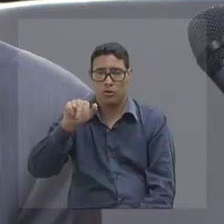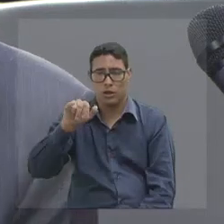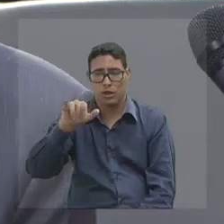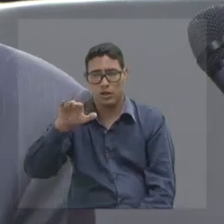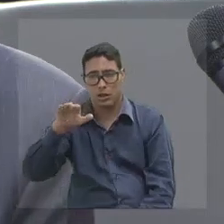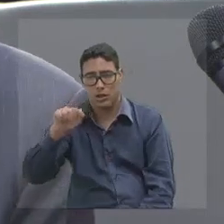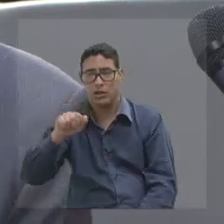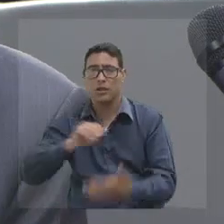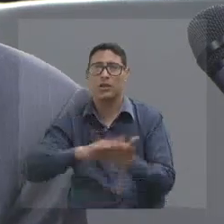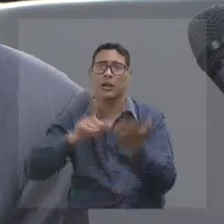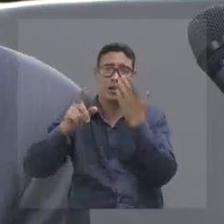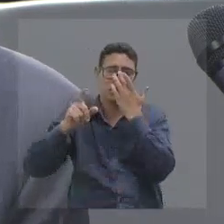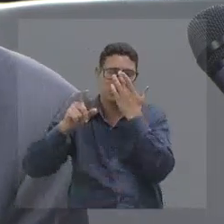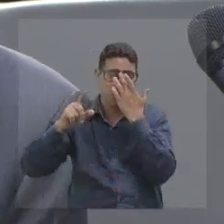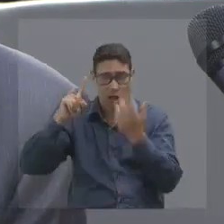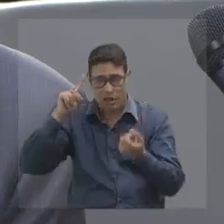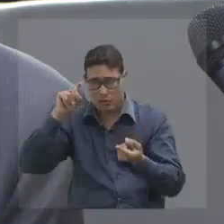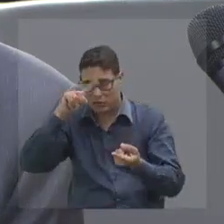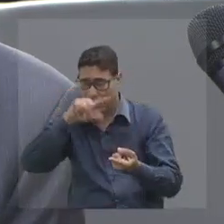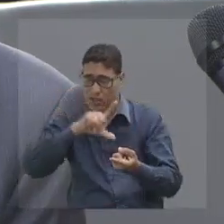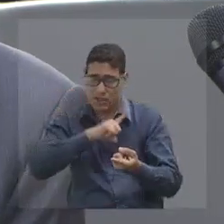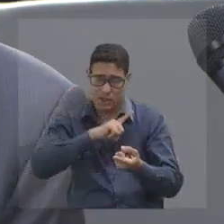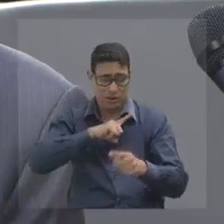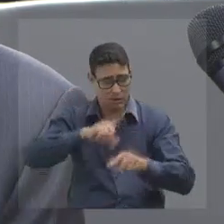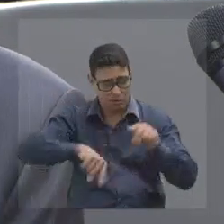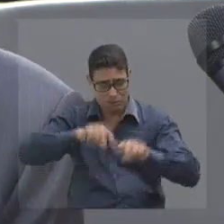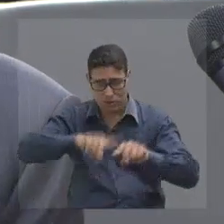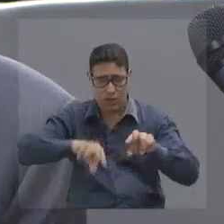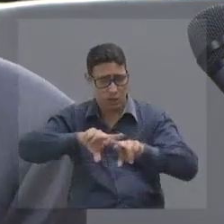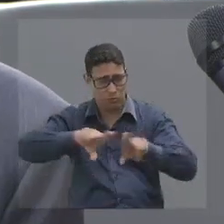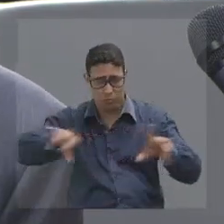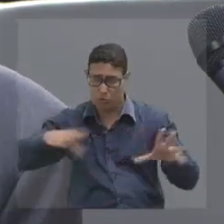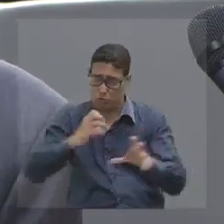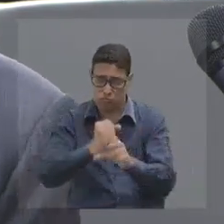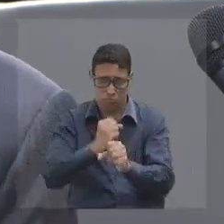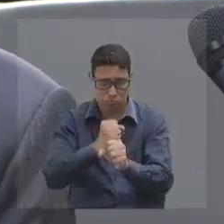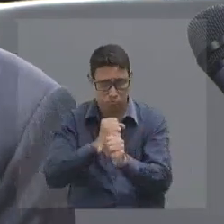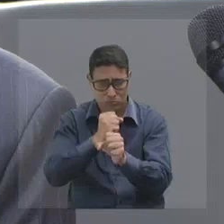era ter receitas de ter ali produtos